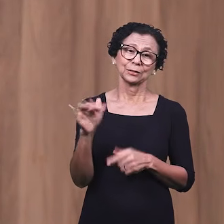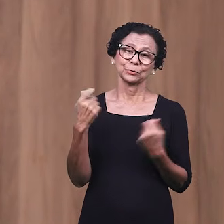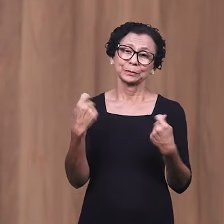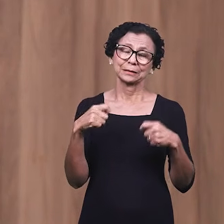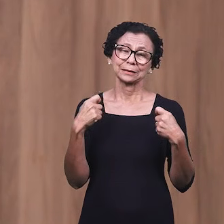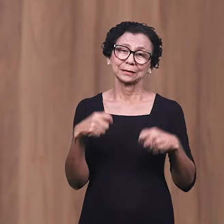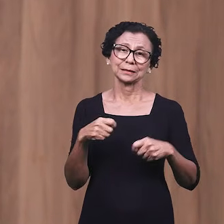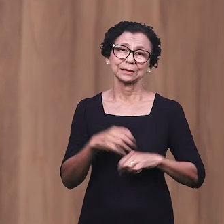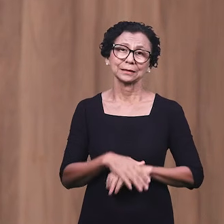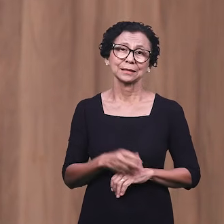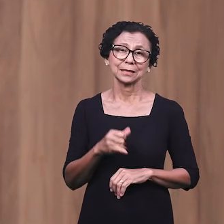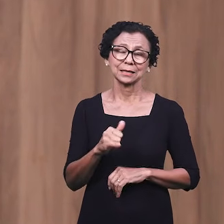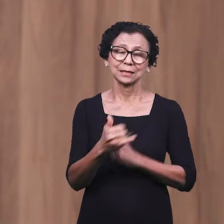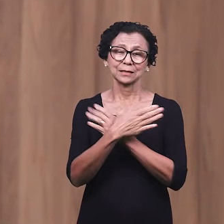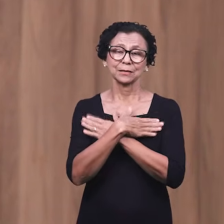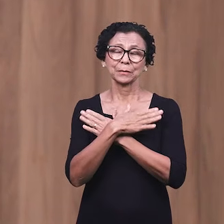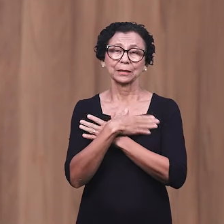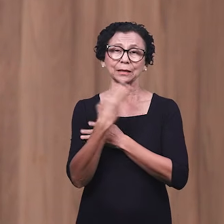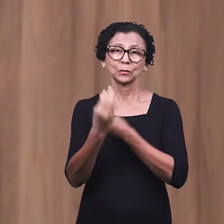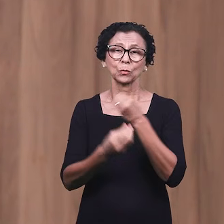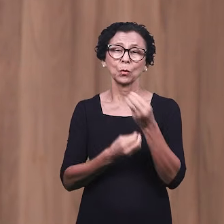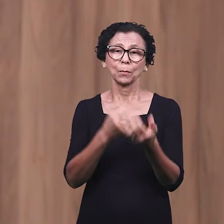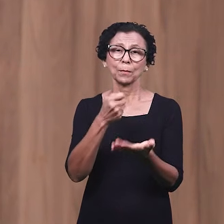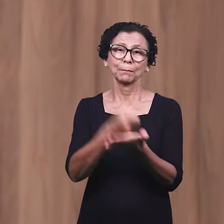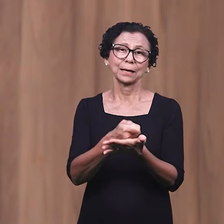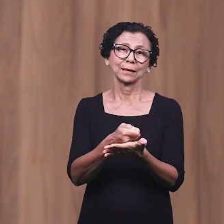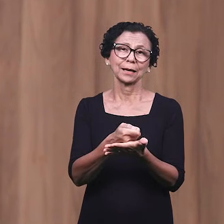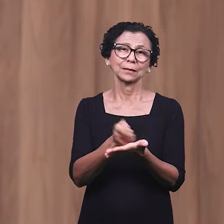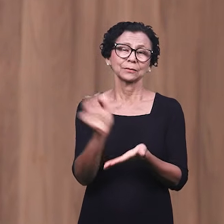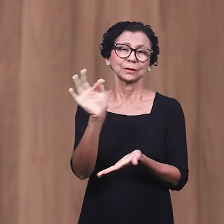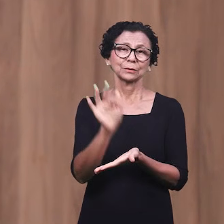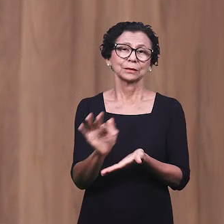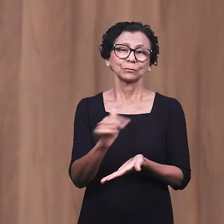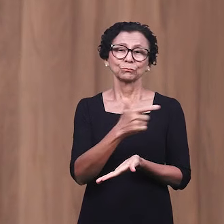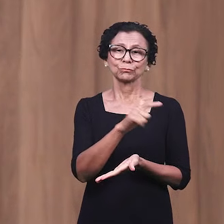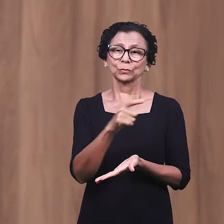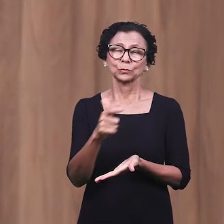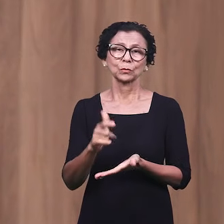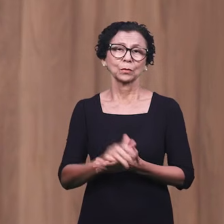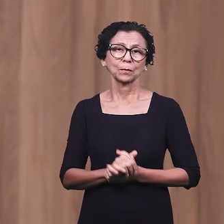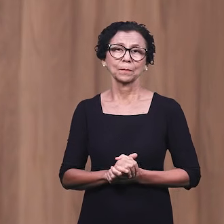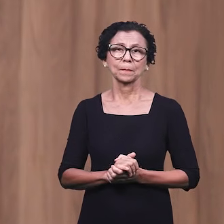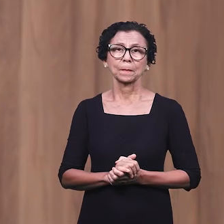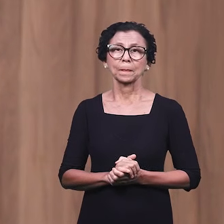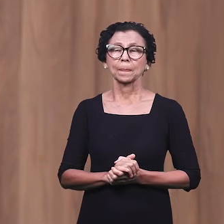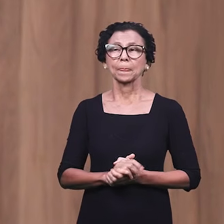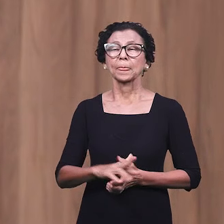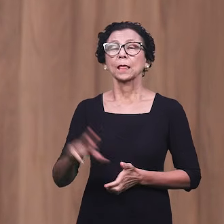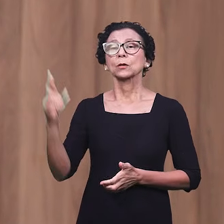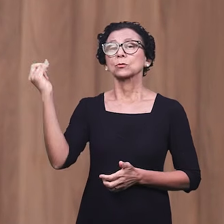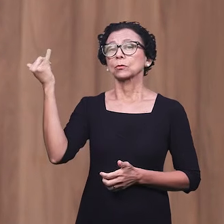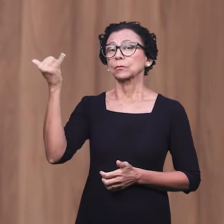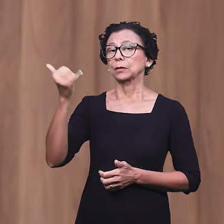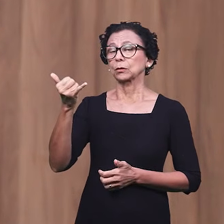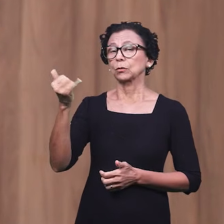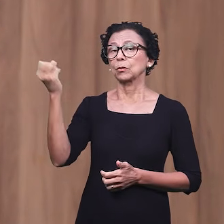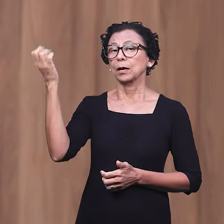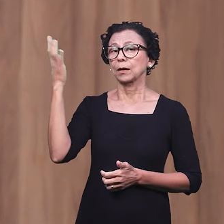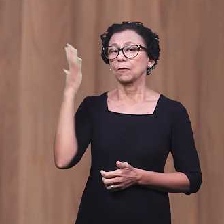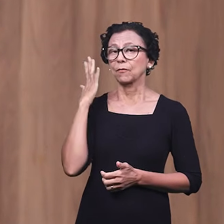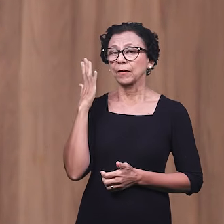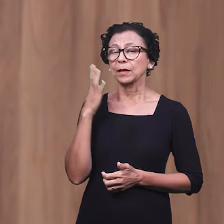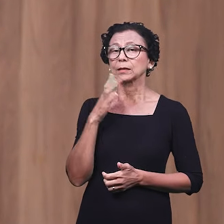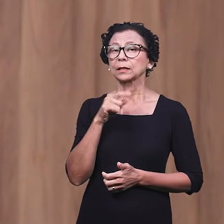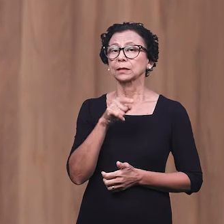desempregado, não terá condições de arcar com as despesas deste curso. O Senhor Deus revela que ele não ficará desempregado, pois esse jovem tem sido fiel e